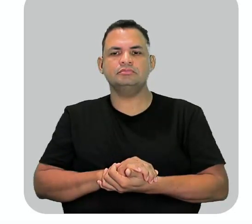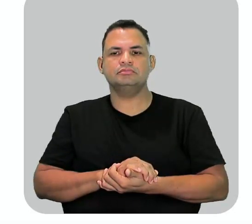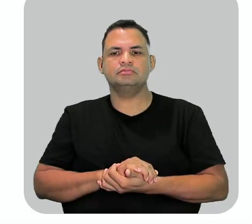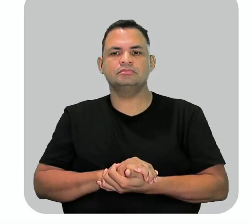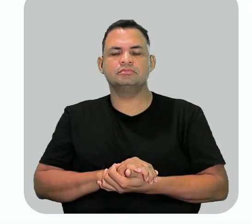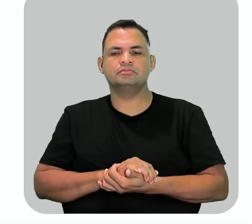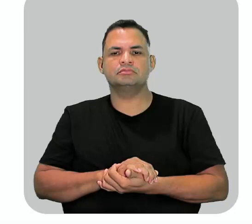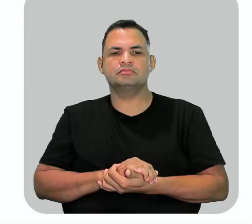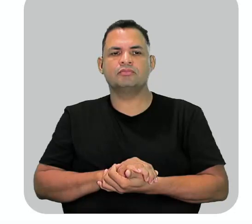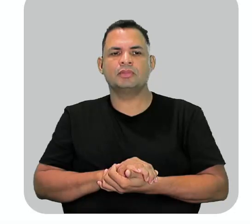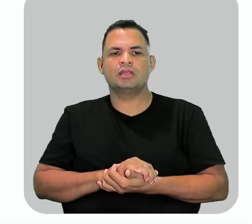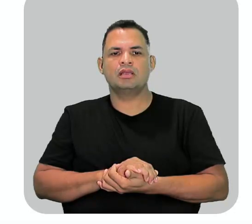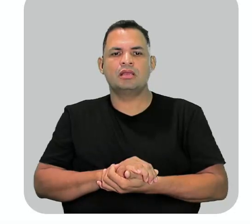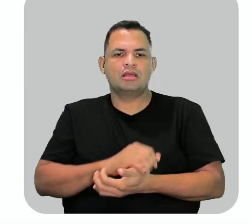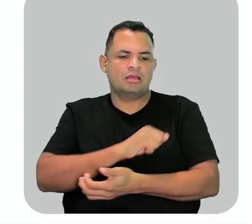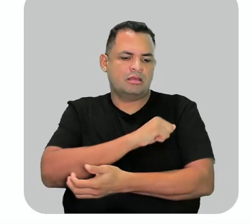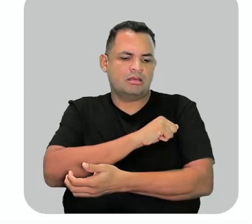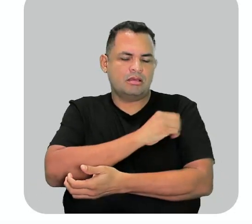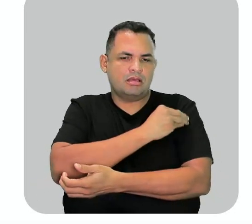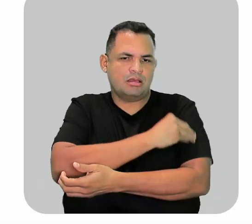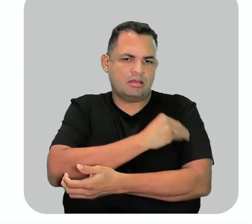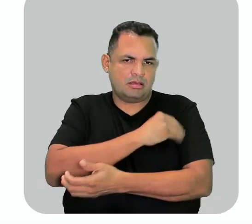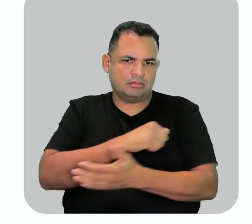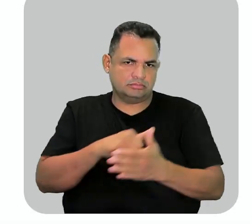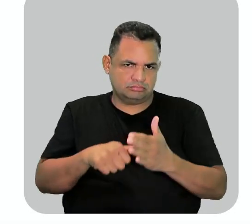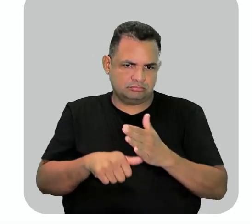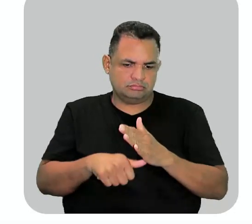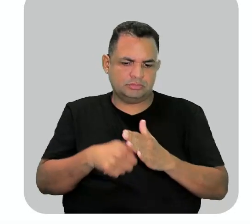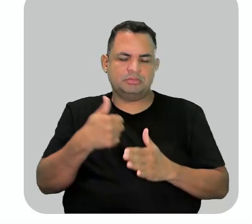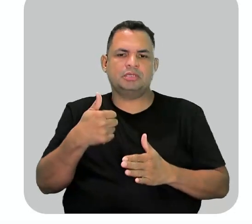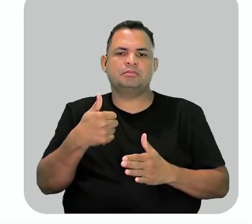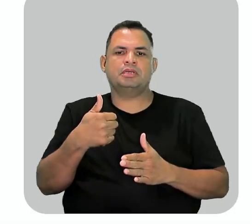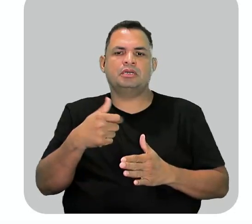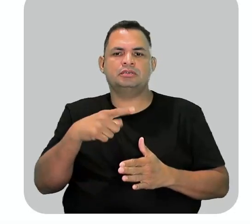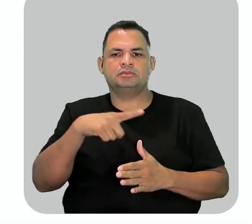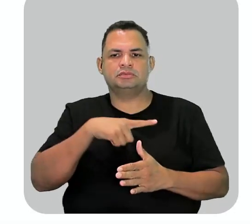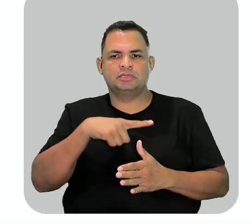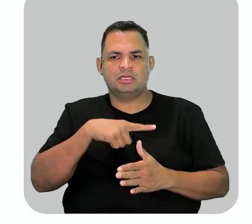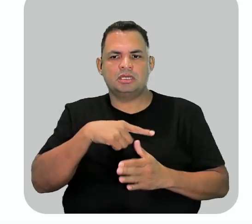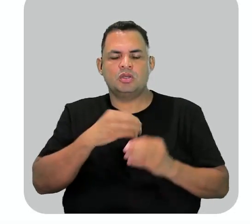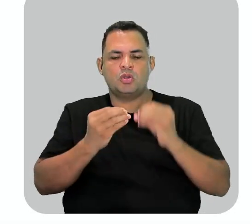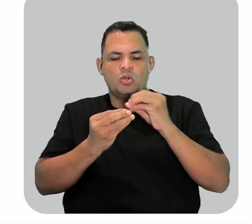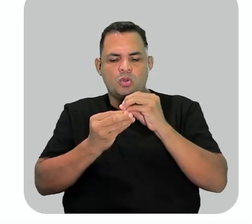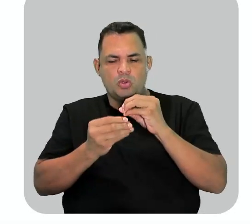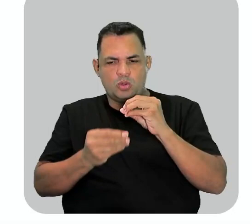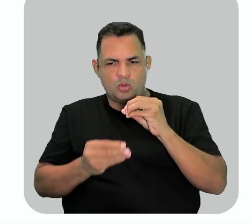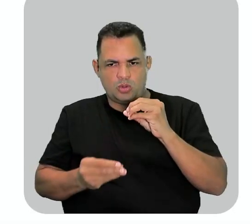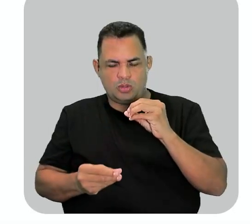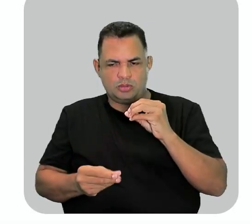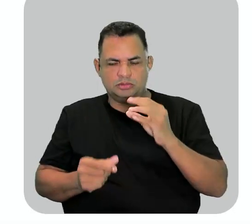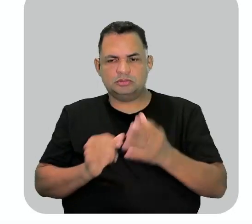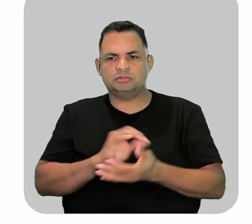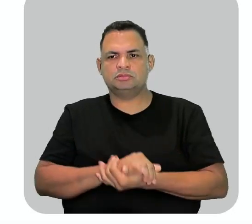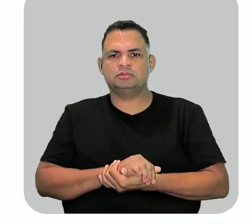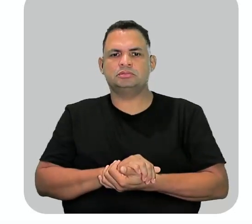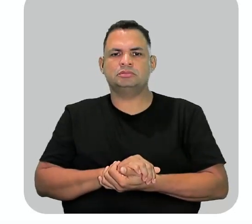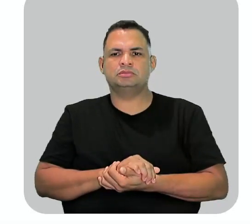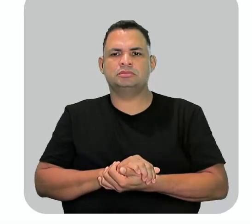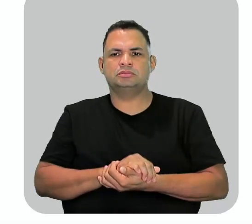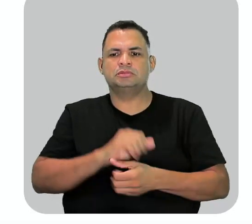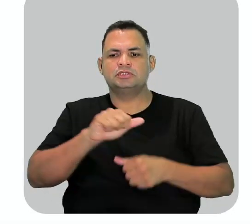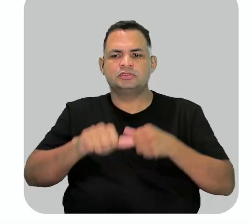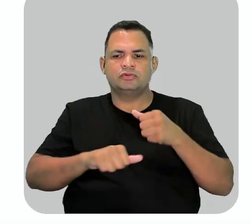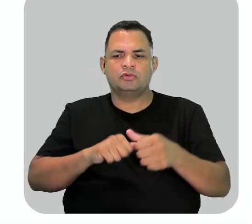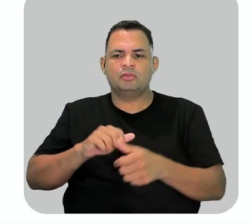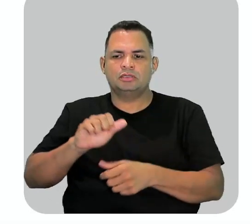Os álcools primários sofrem oxidação formando aldeídos, né? E a oxidação